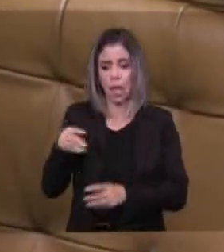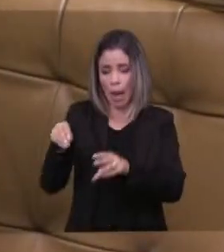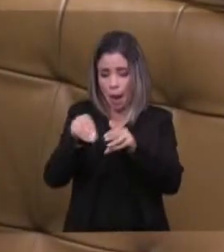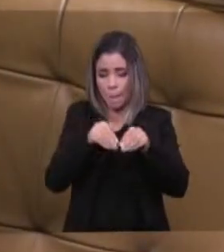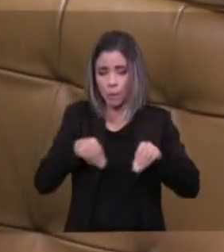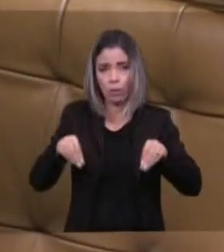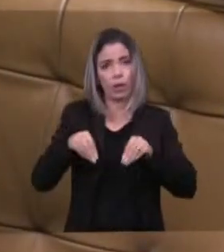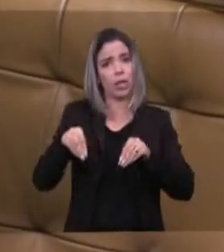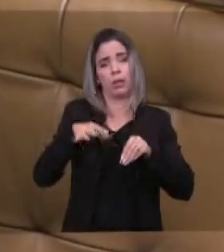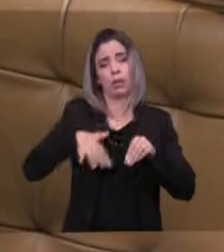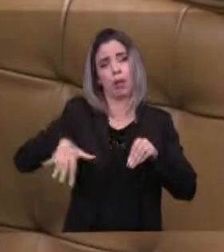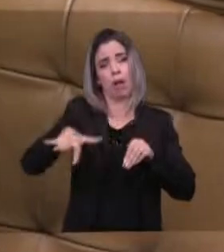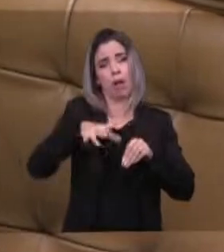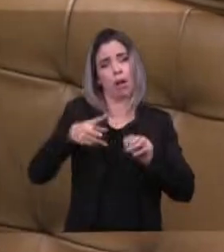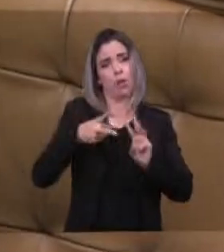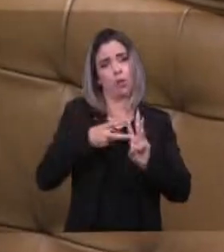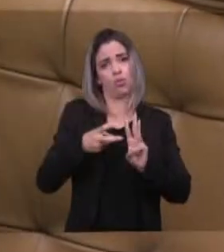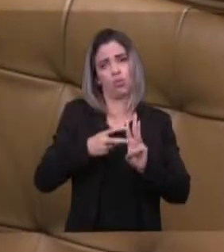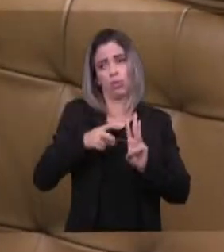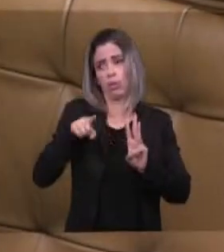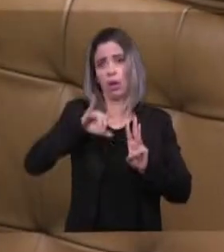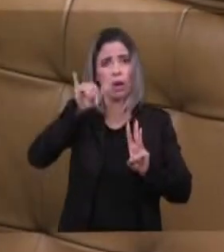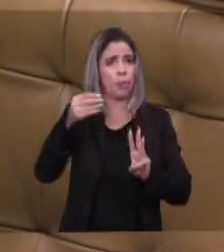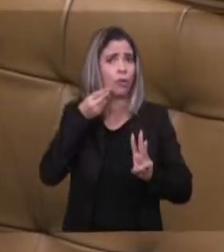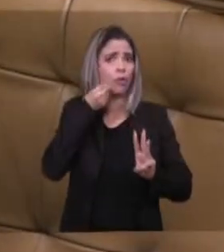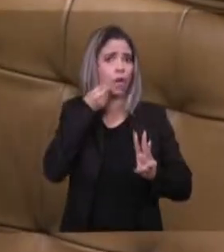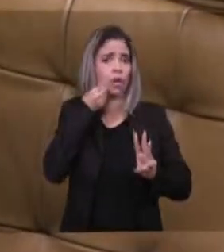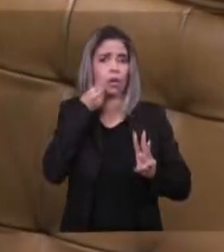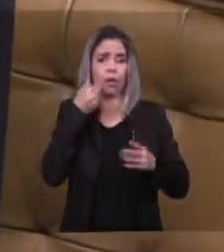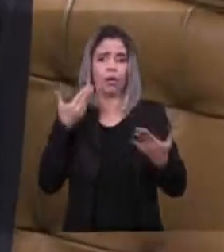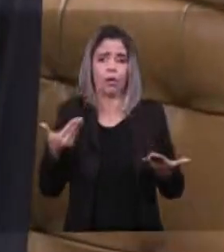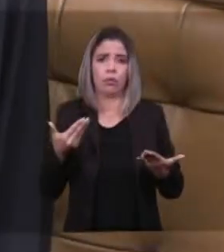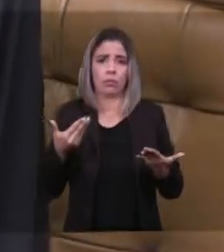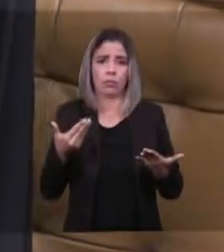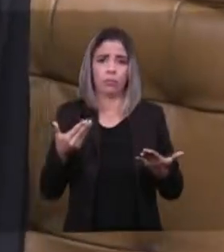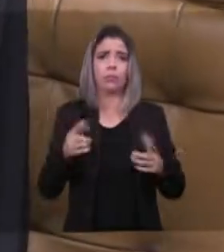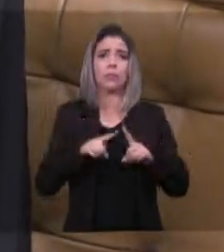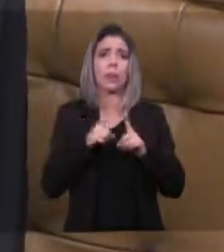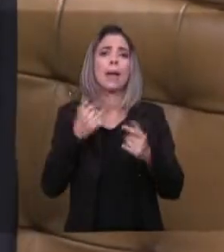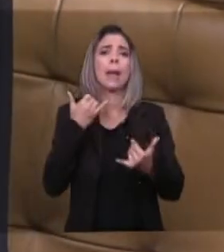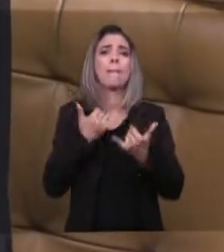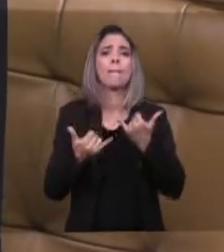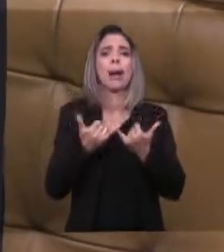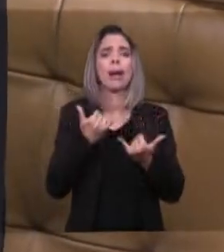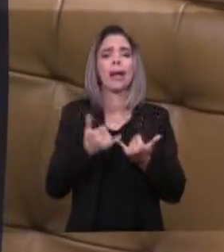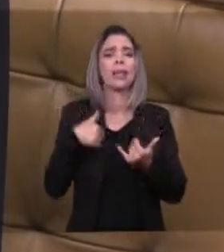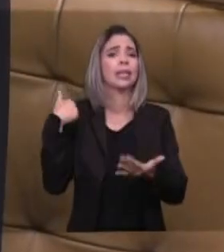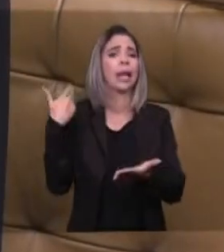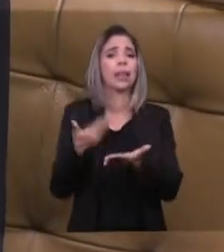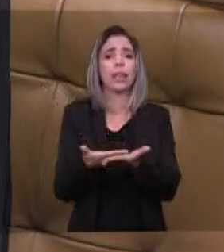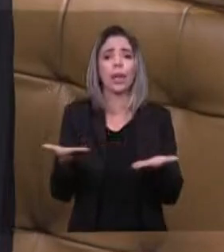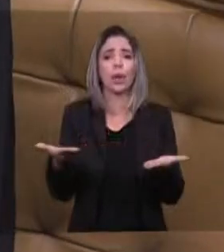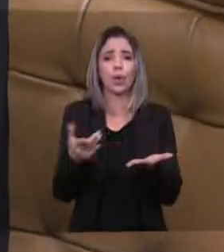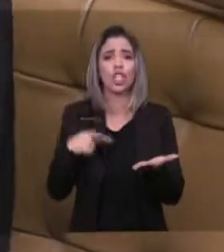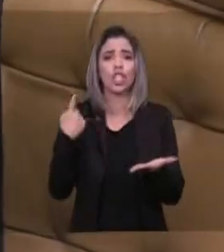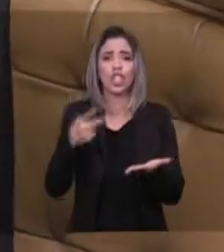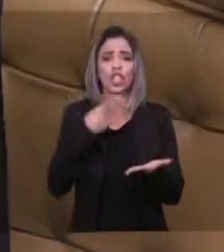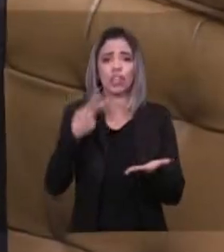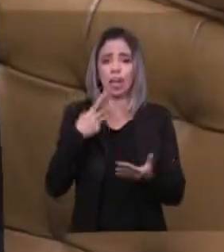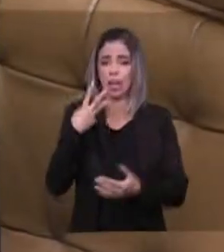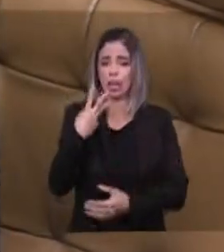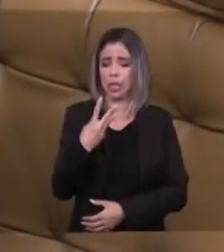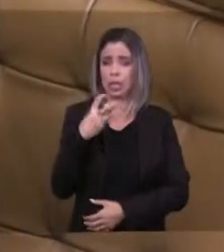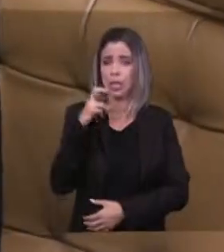proveito disso. E, claro, tem que ser concernente ao meio ambiente. Mas me parece que há um tabu. Veja, até hoje, nós estamos falando de